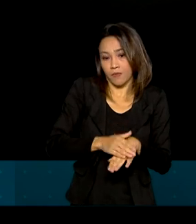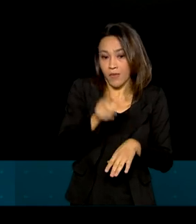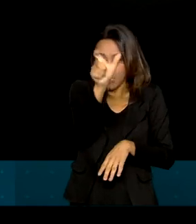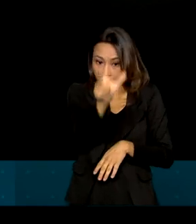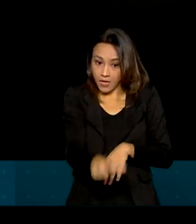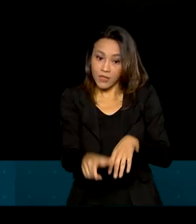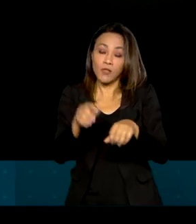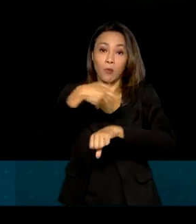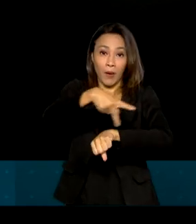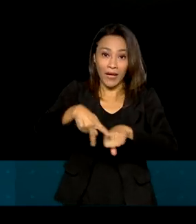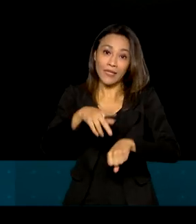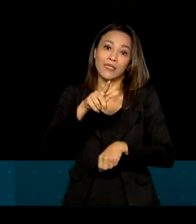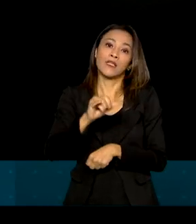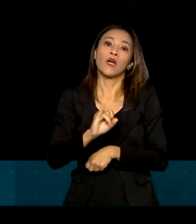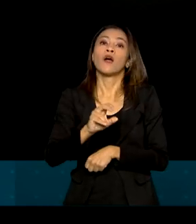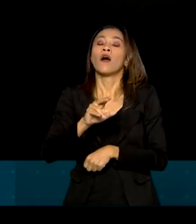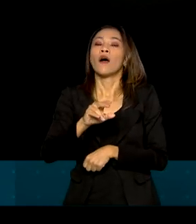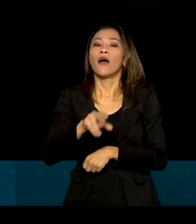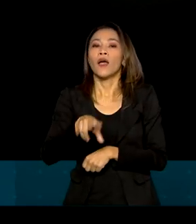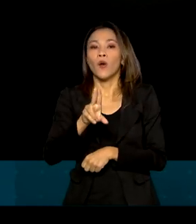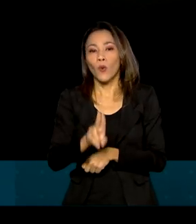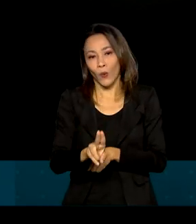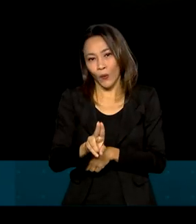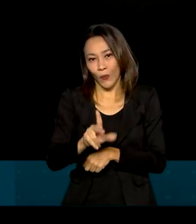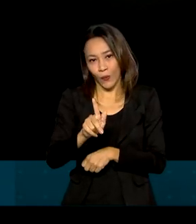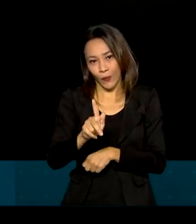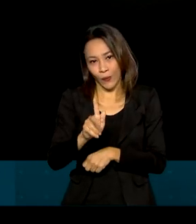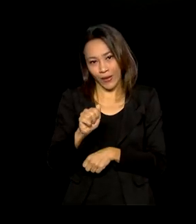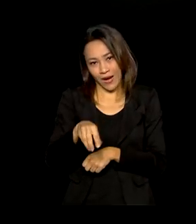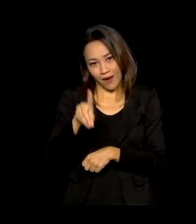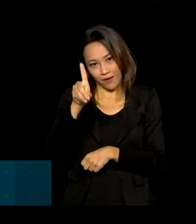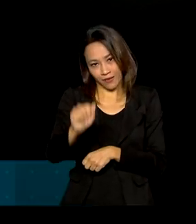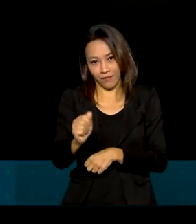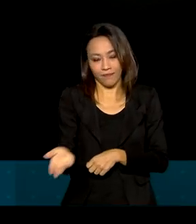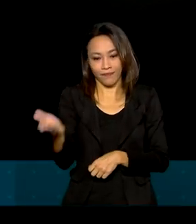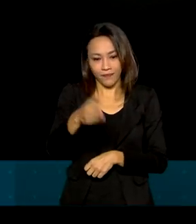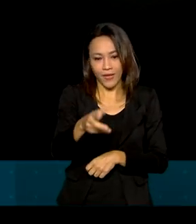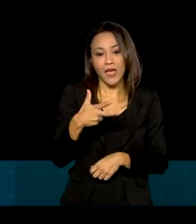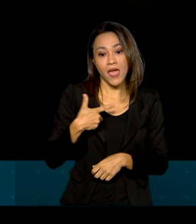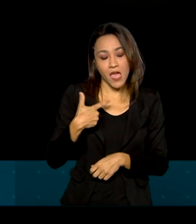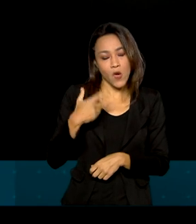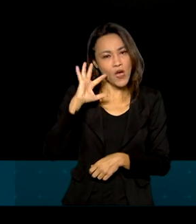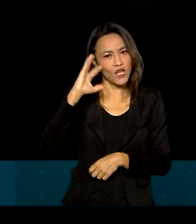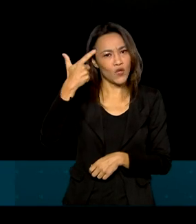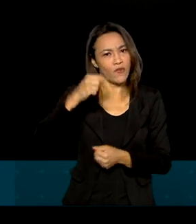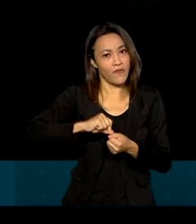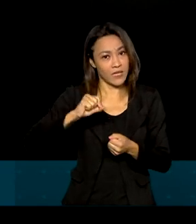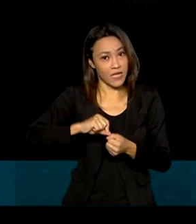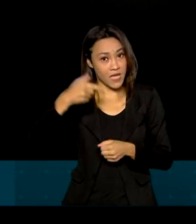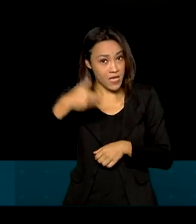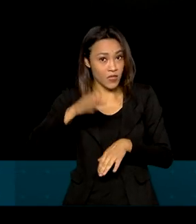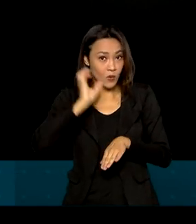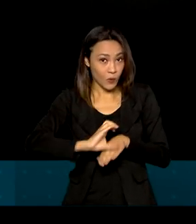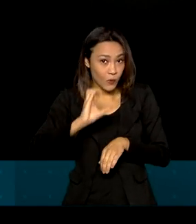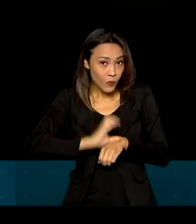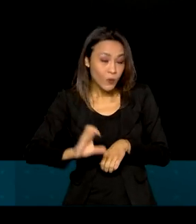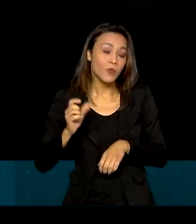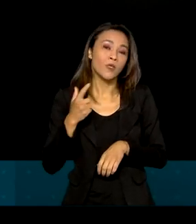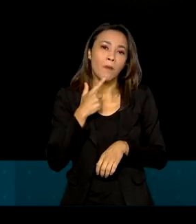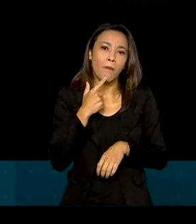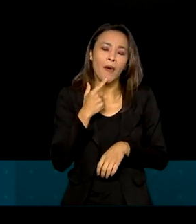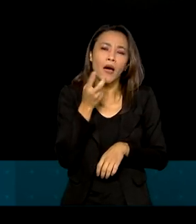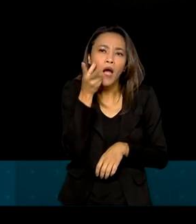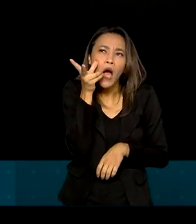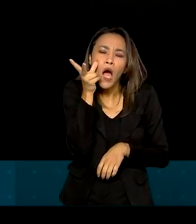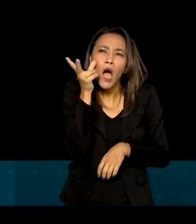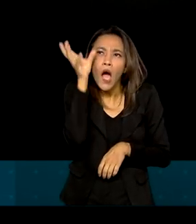Uganda foi um dos participantes. Eu decidi para fazer esse curso financeiro para obter mais